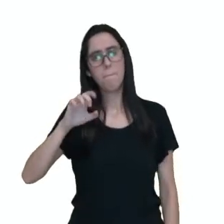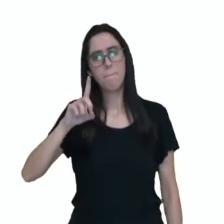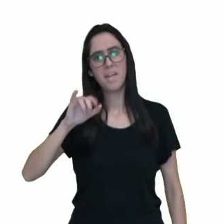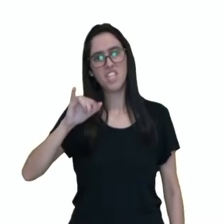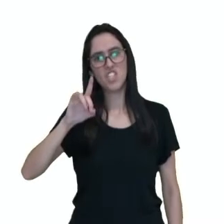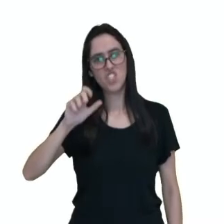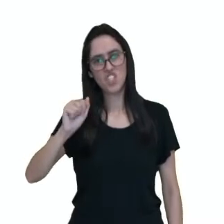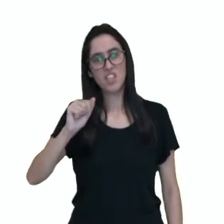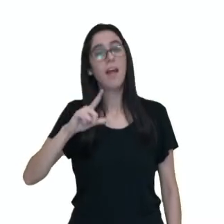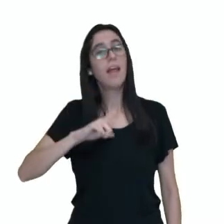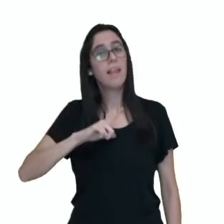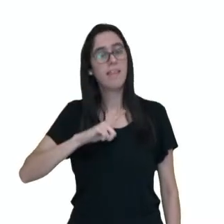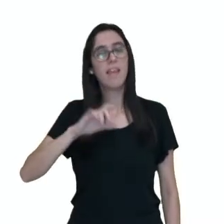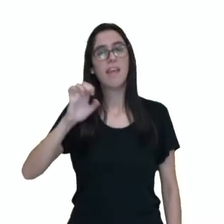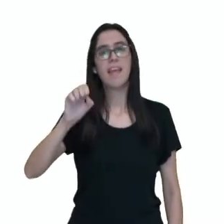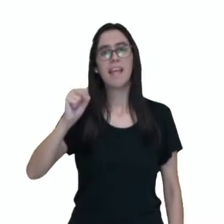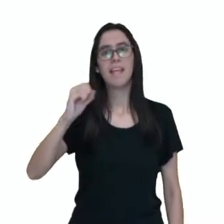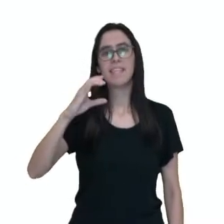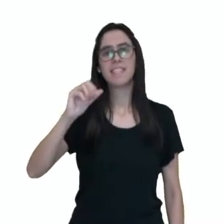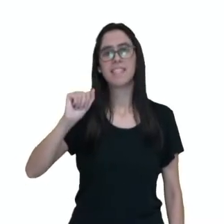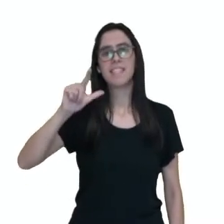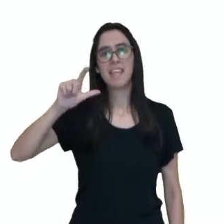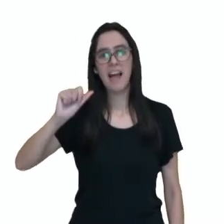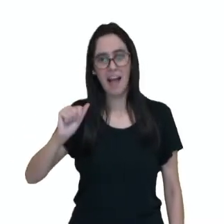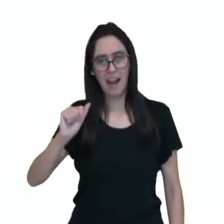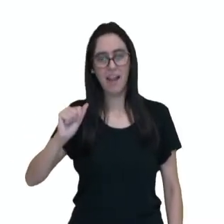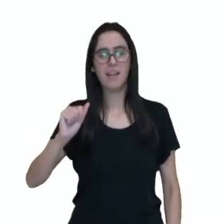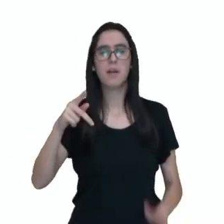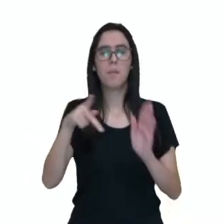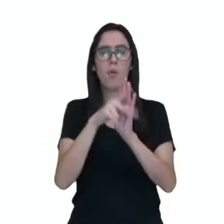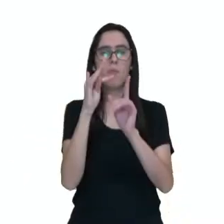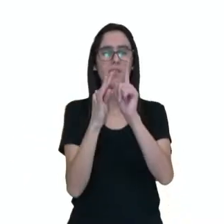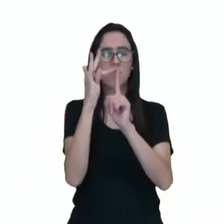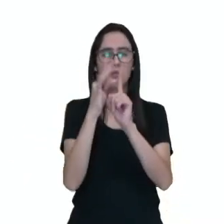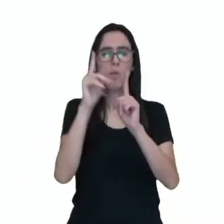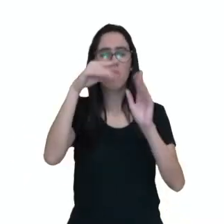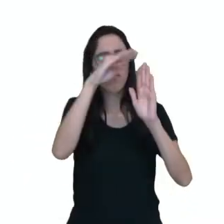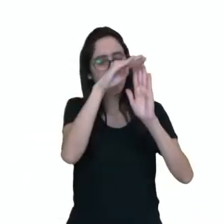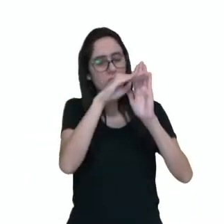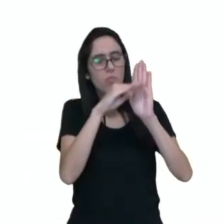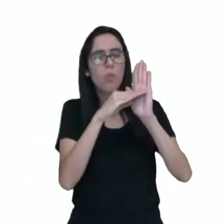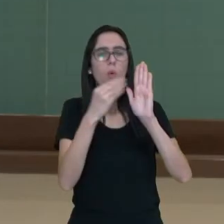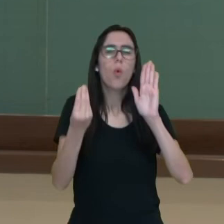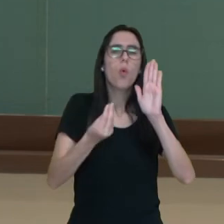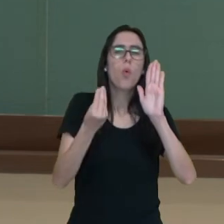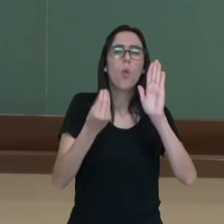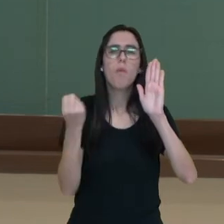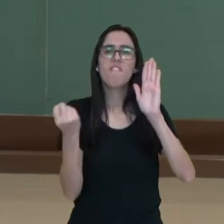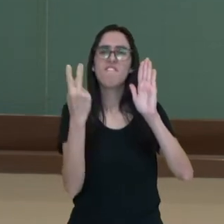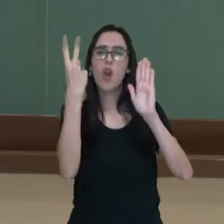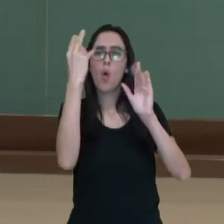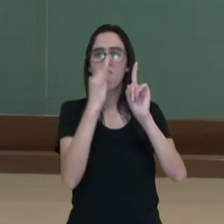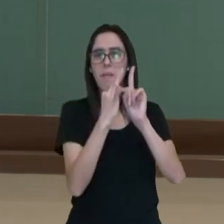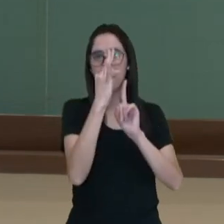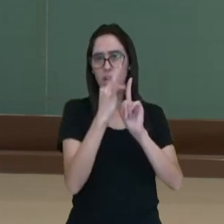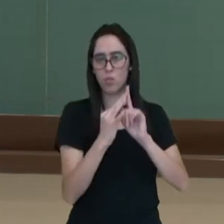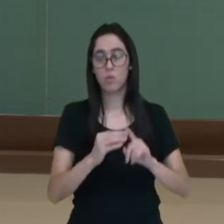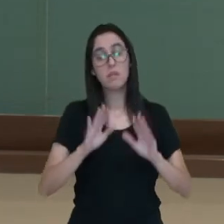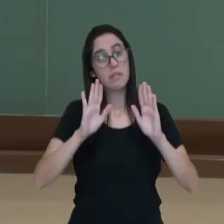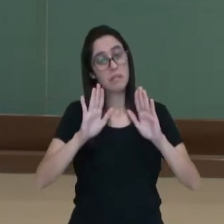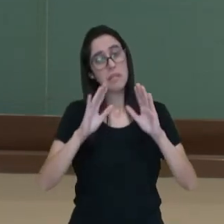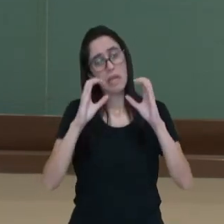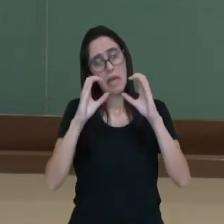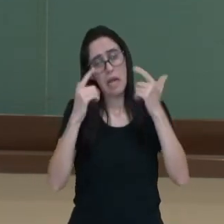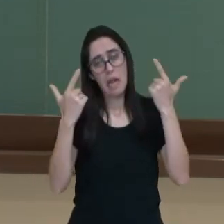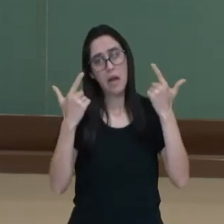escalas termométricas, que são métodos de você ter uma escala para você medir o valor da temperatura. É claro